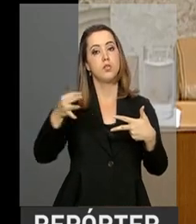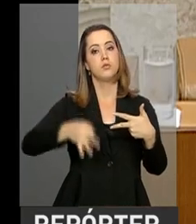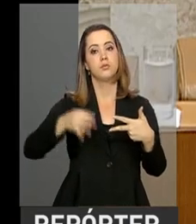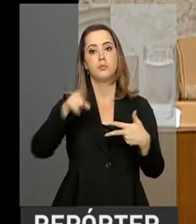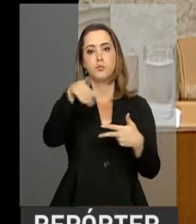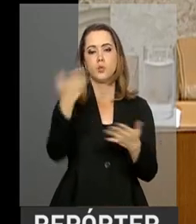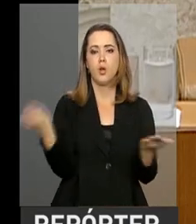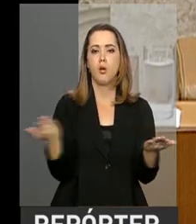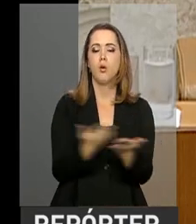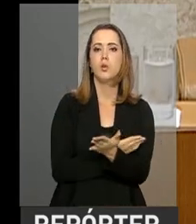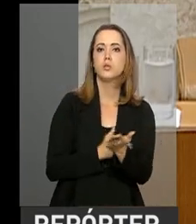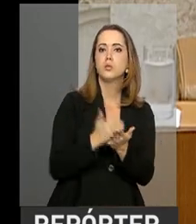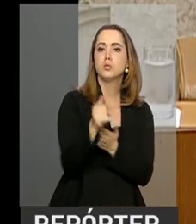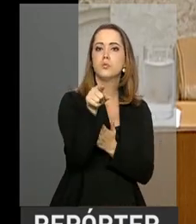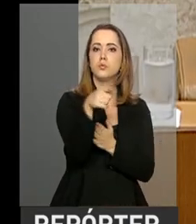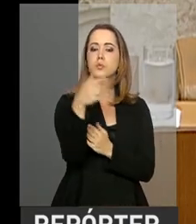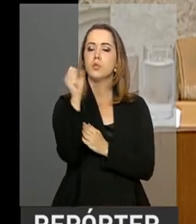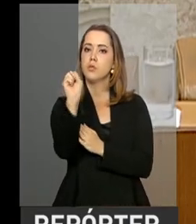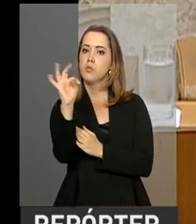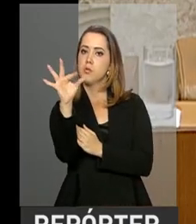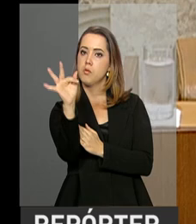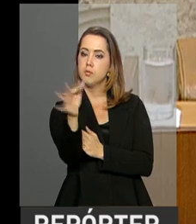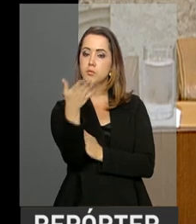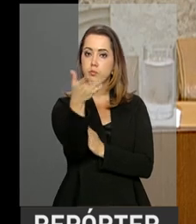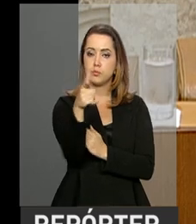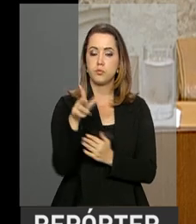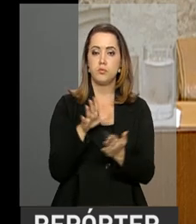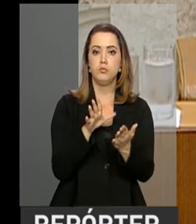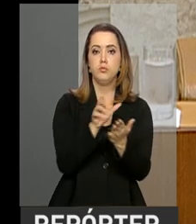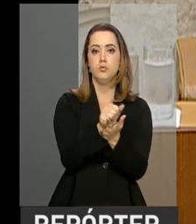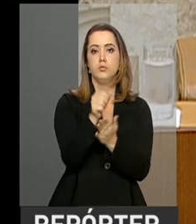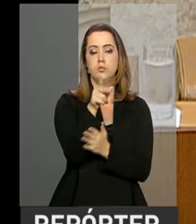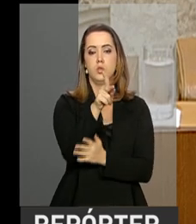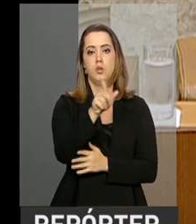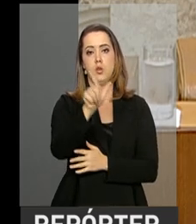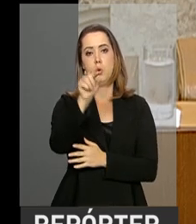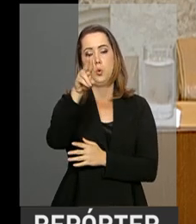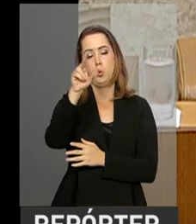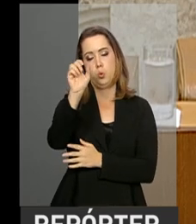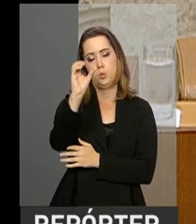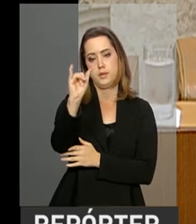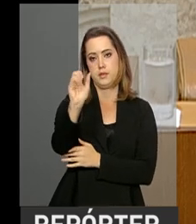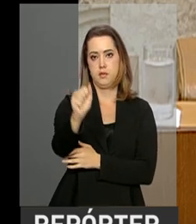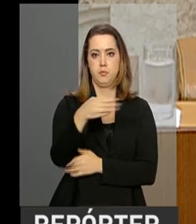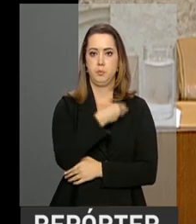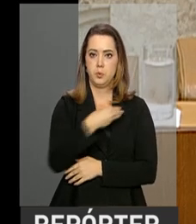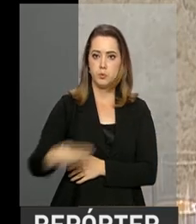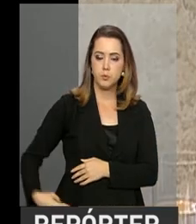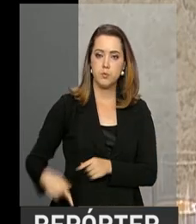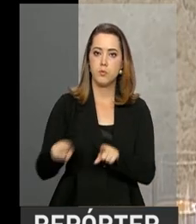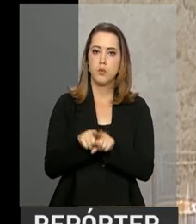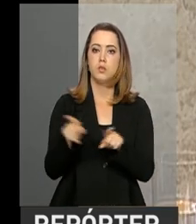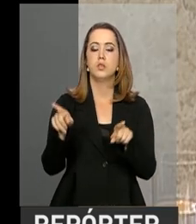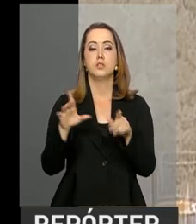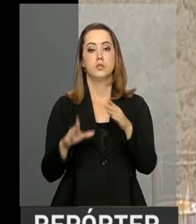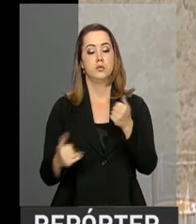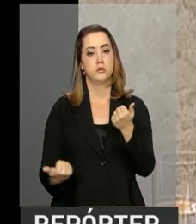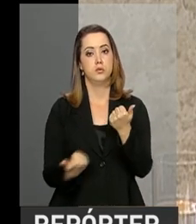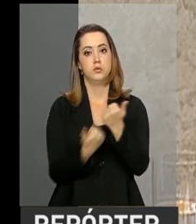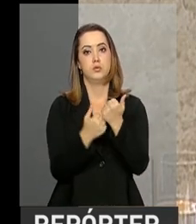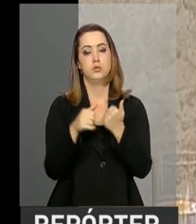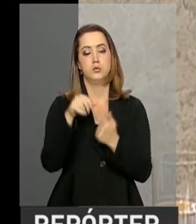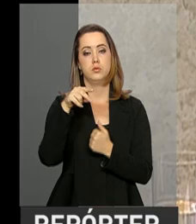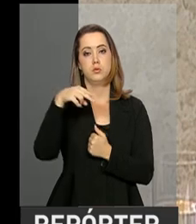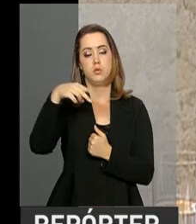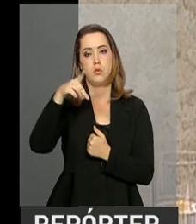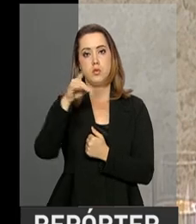pela ministra Carmen Lúcia tomou posse na vice-presidência o ministro dias tofoli eles foram eleitos pelo plenário do STF no último dia